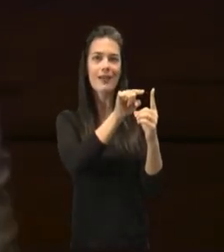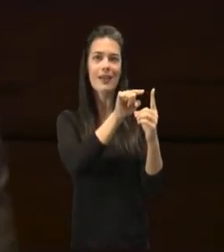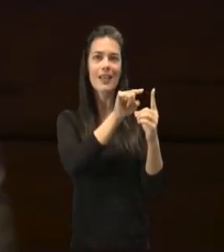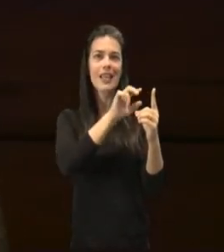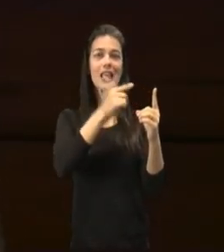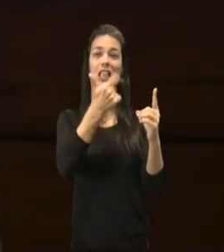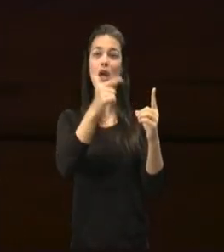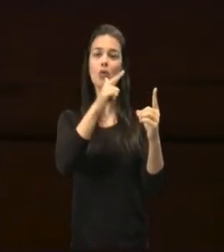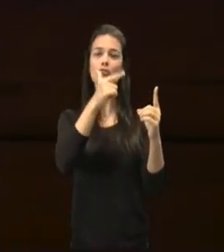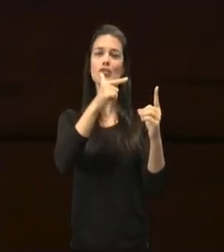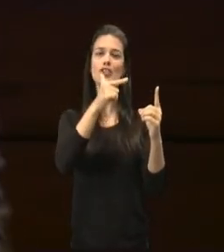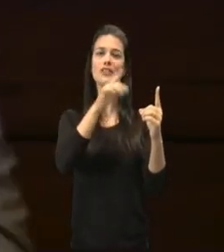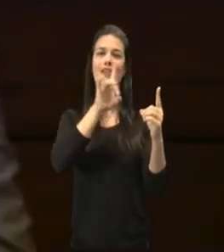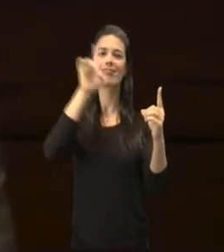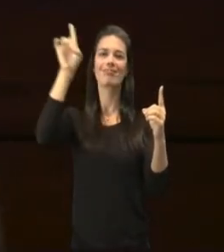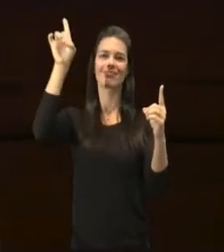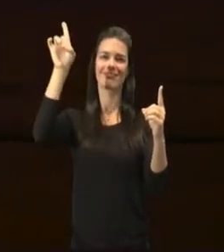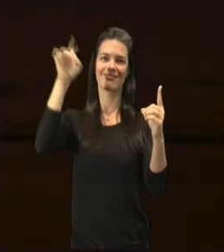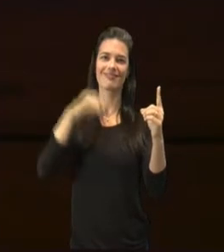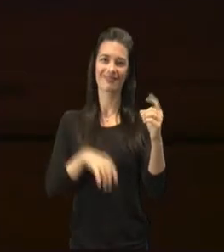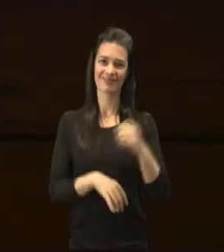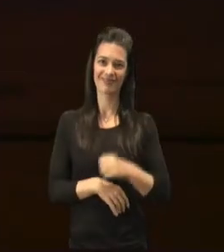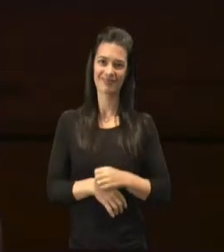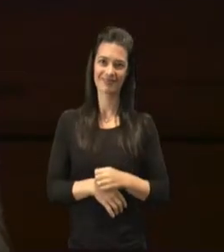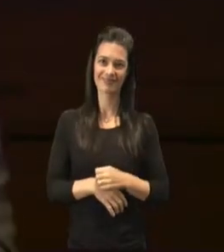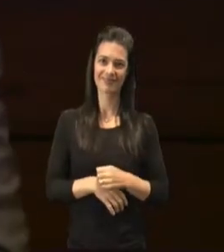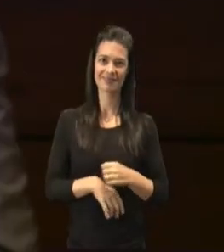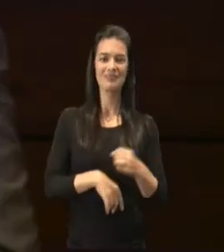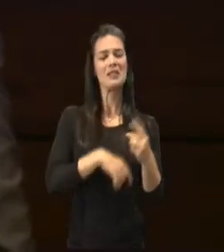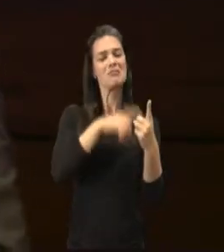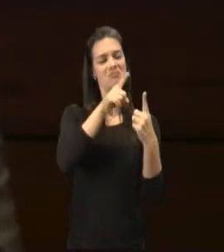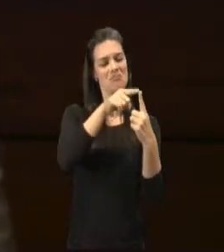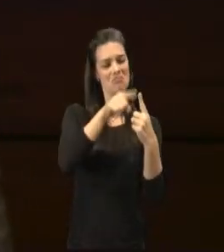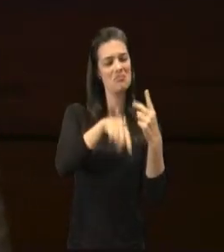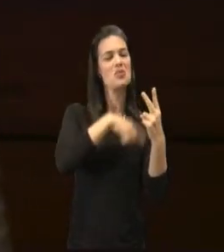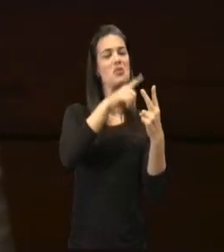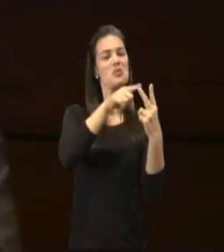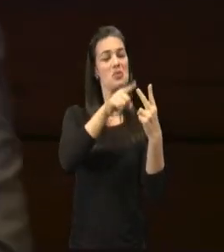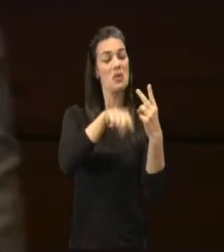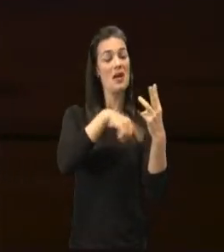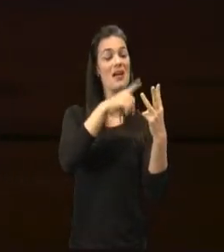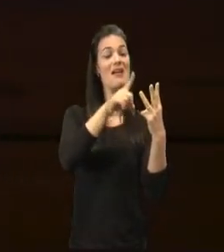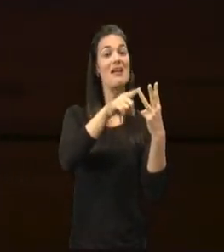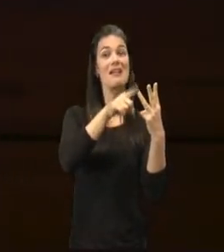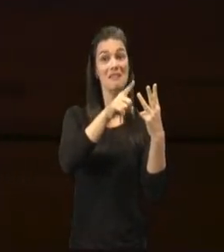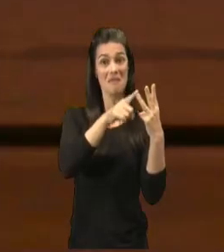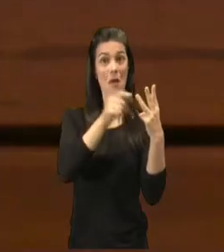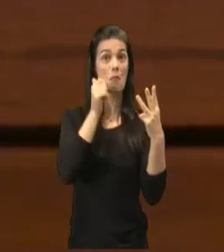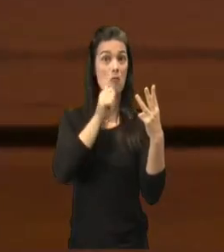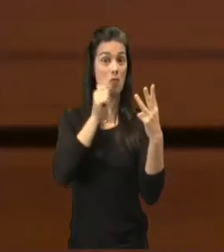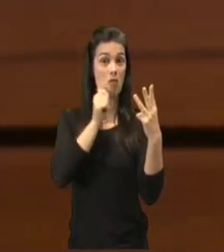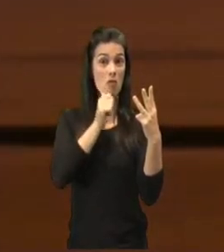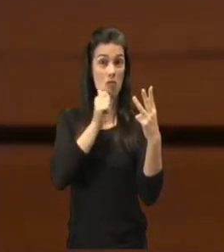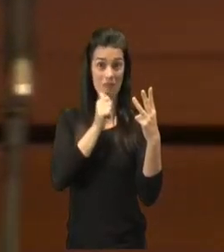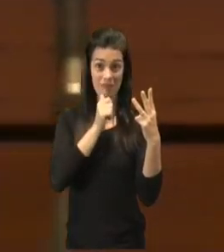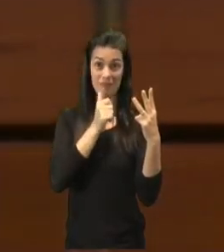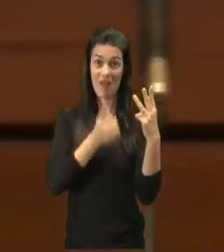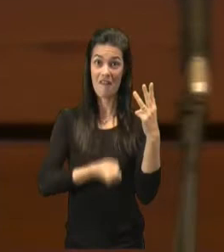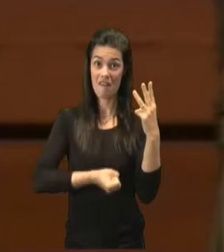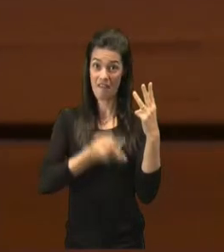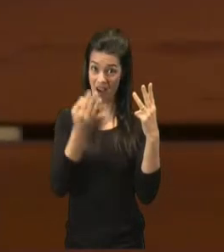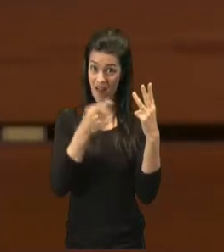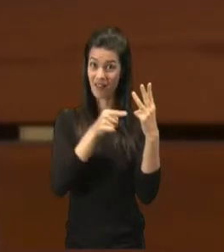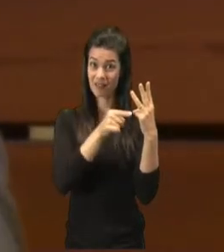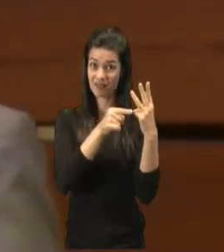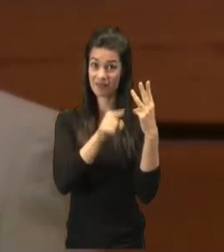primeiro relacionamento, ele tem um segundo relacionamento, ele tem um terceiro relacionamento, Ele tem o seu relacionamento trágico com